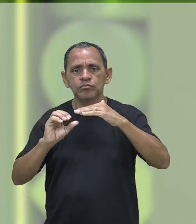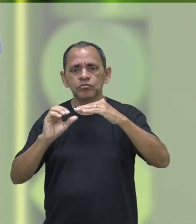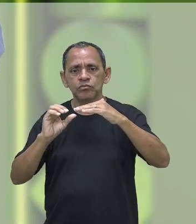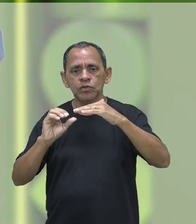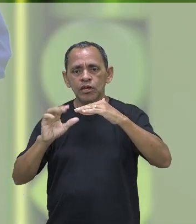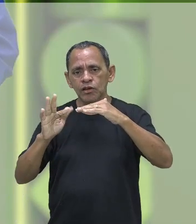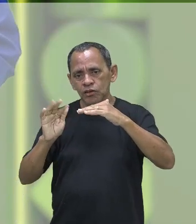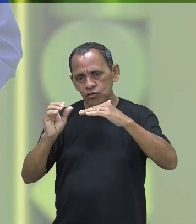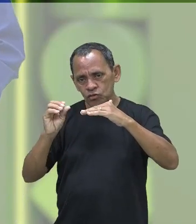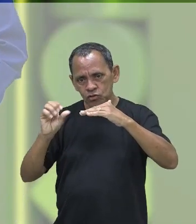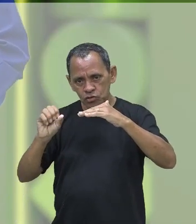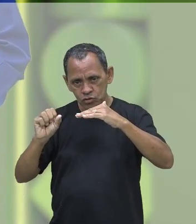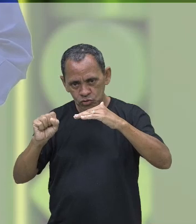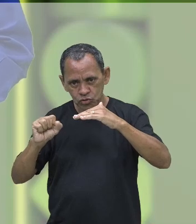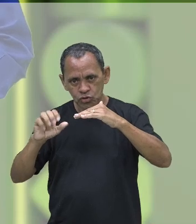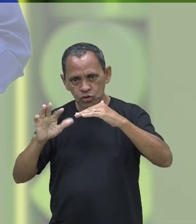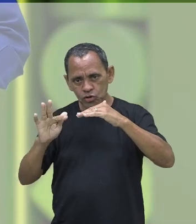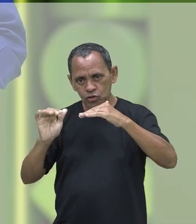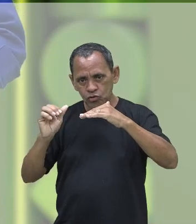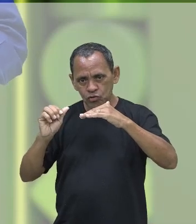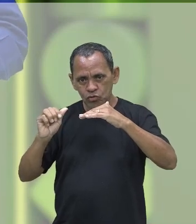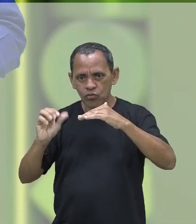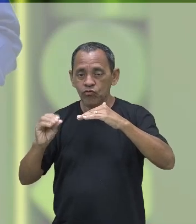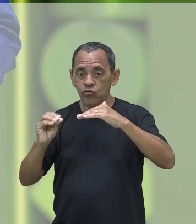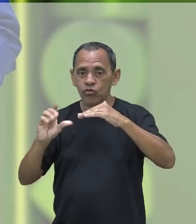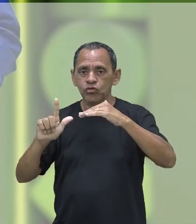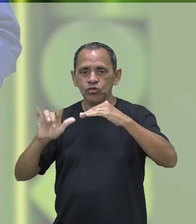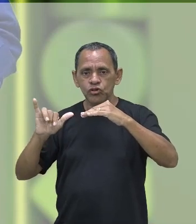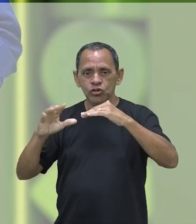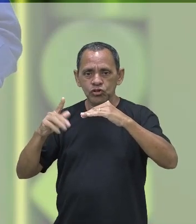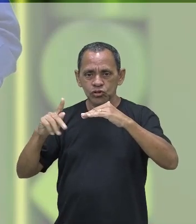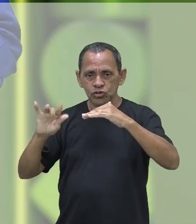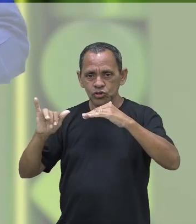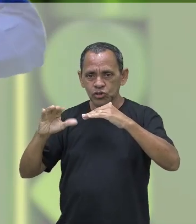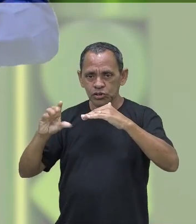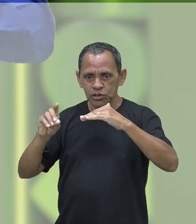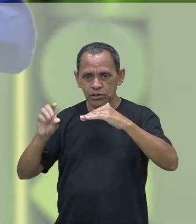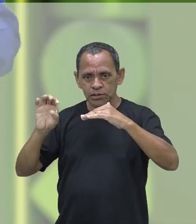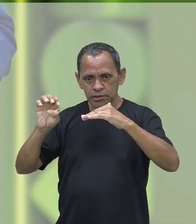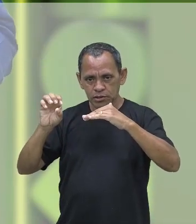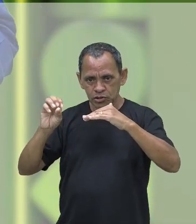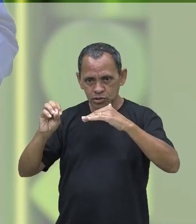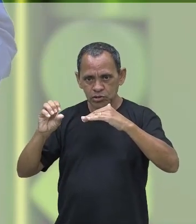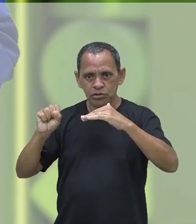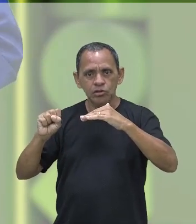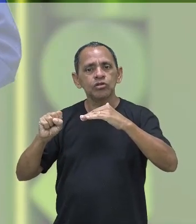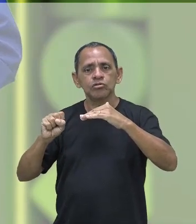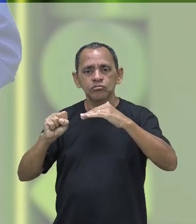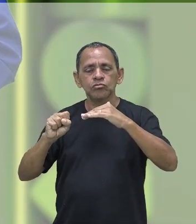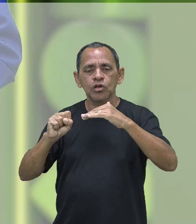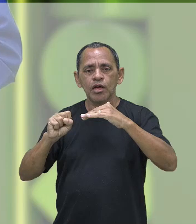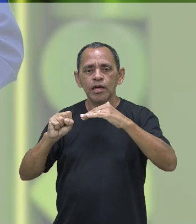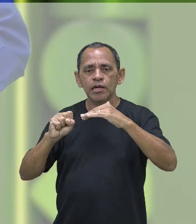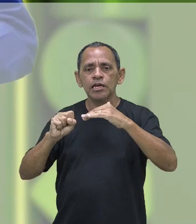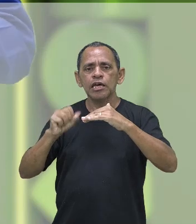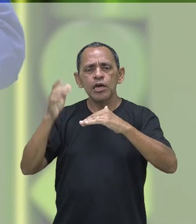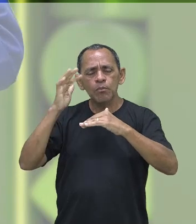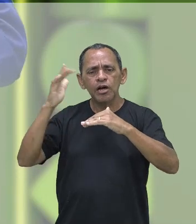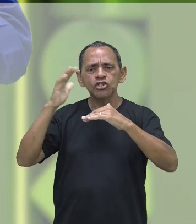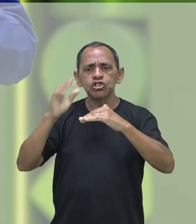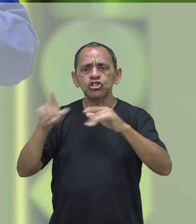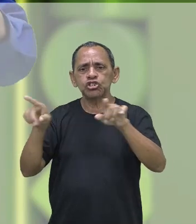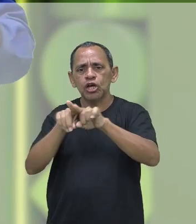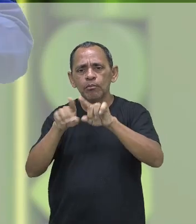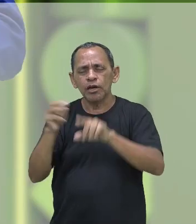o meio intracelular. Então, imaginem vocês aí, desenhem na mente de vocês que